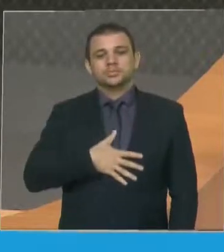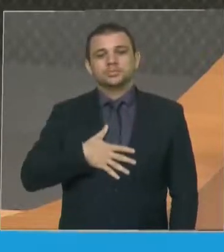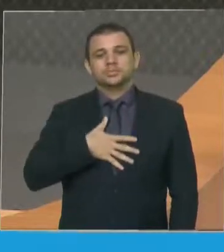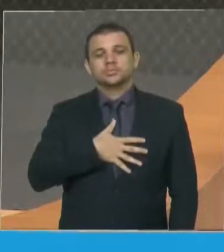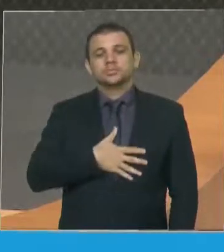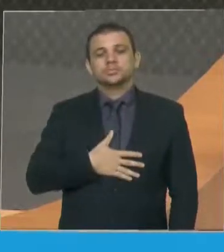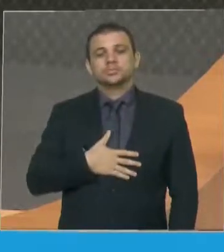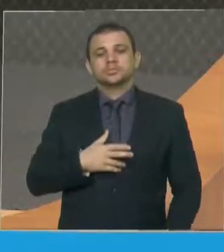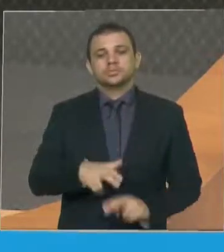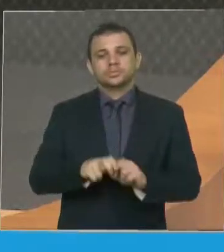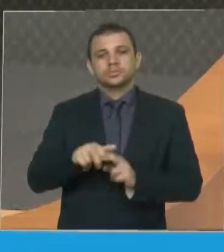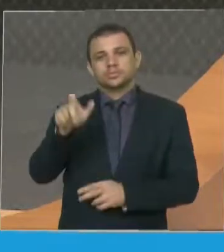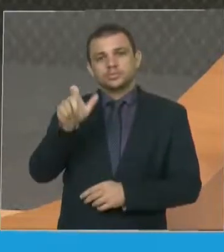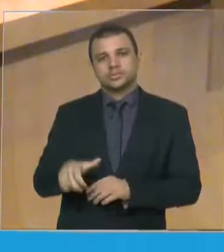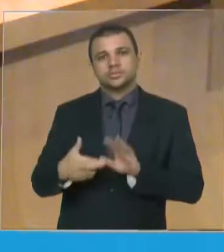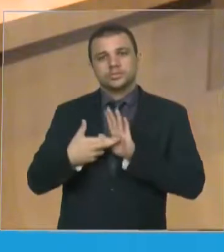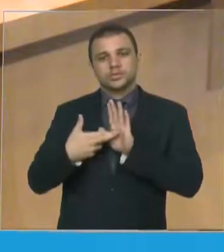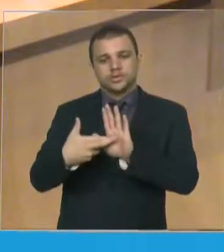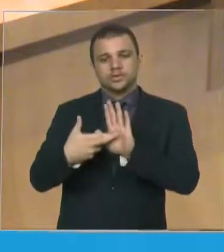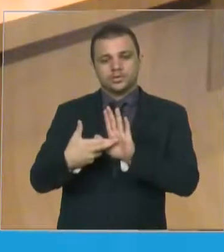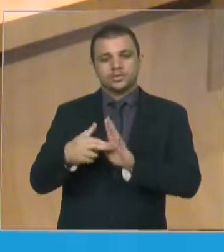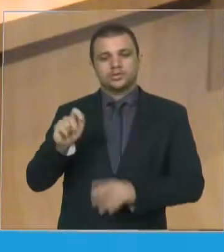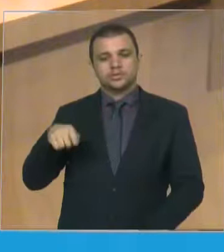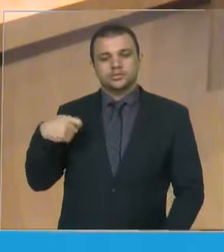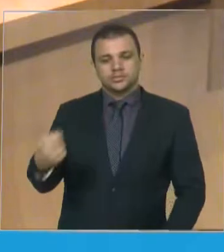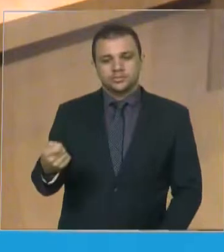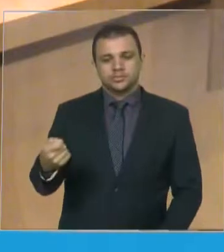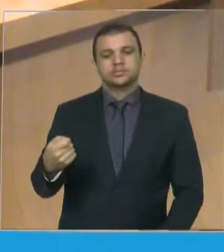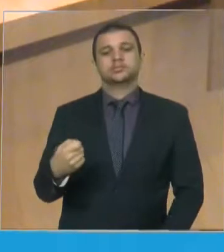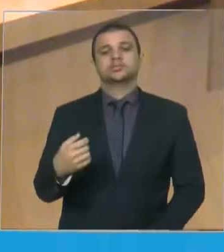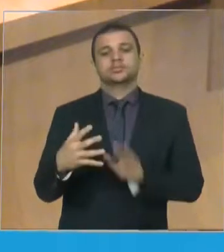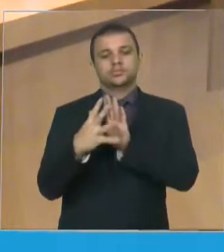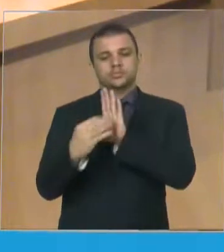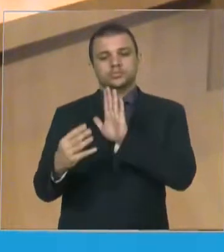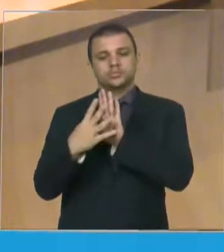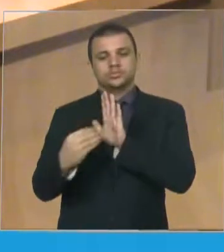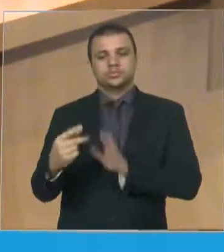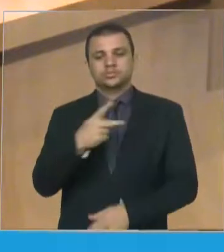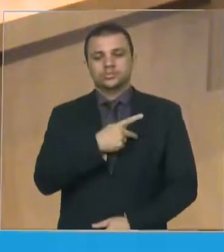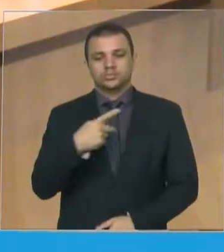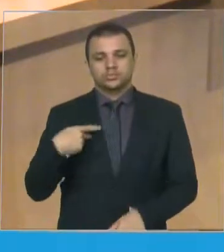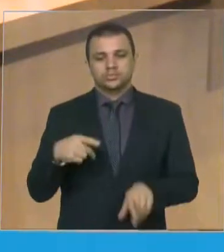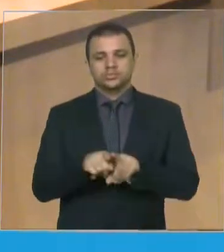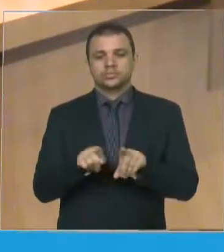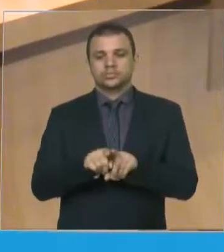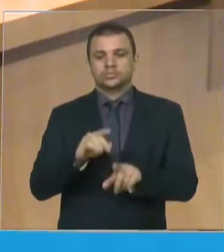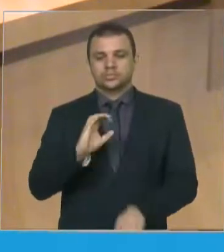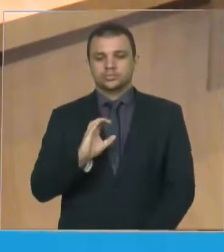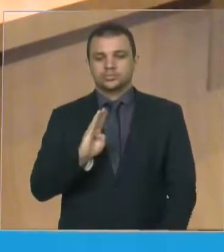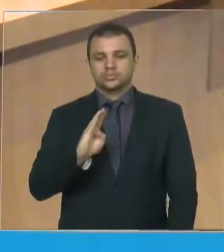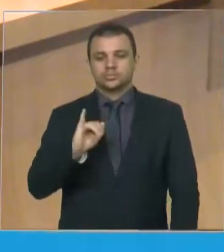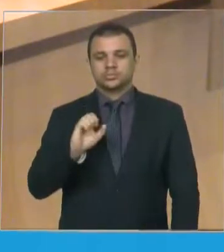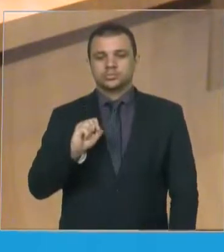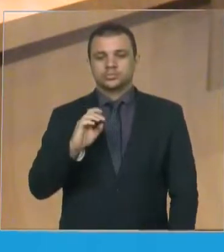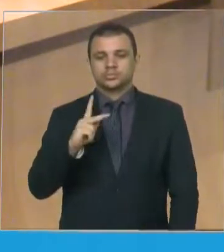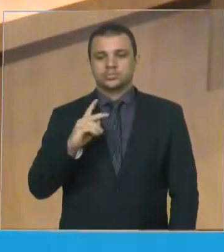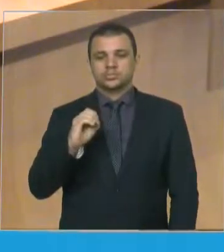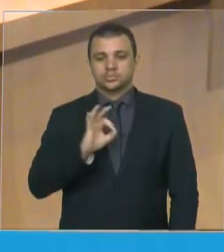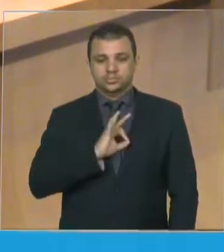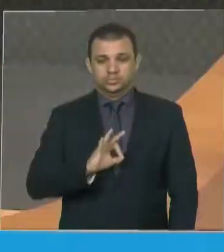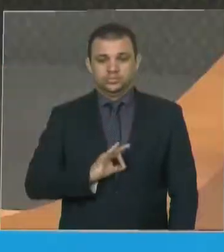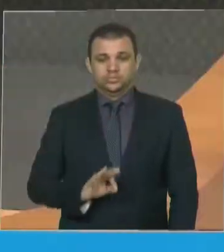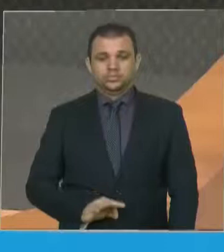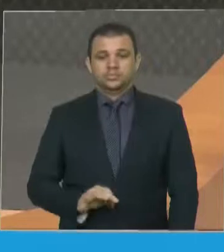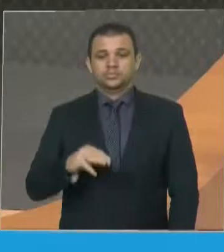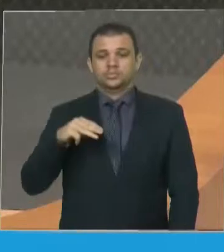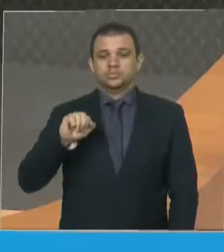de tê-lo como referencial de pastor, como de bispo, né? Aqui está pastor, mas ele é bispo, Mário